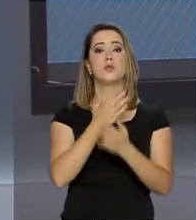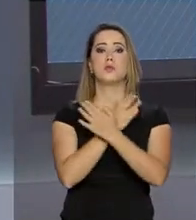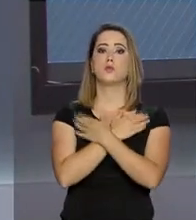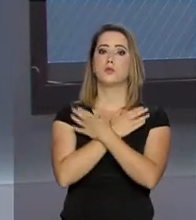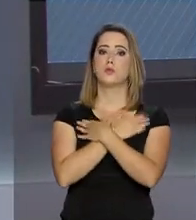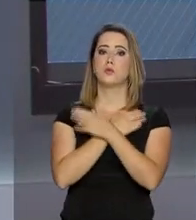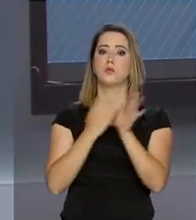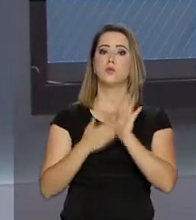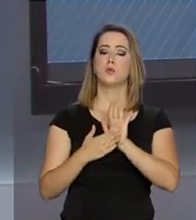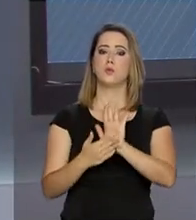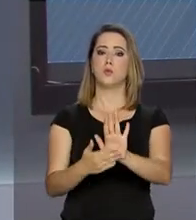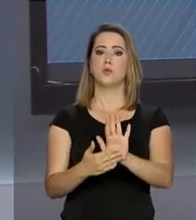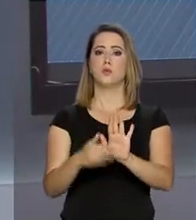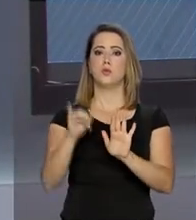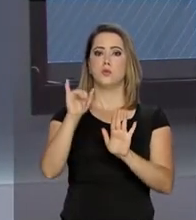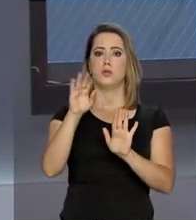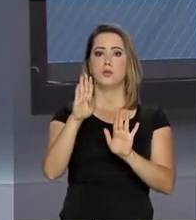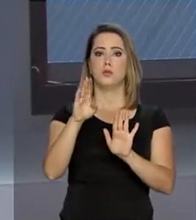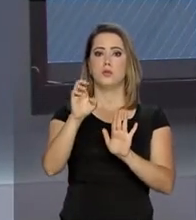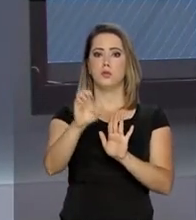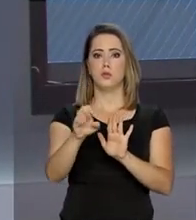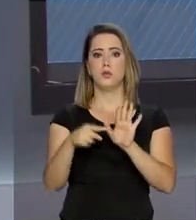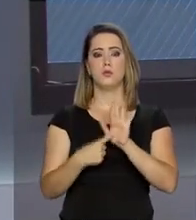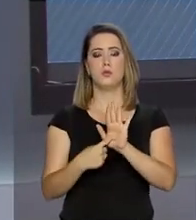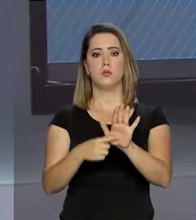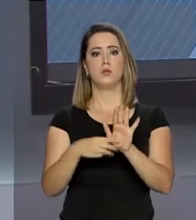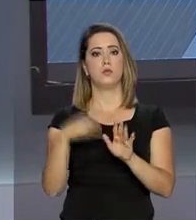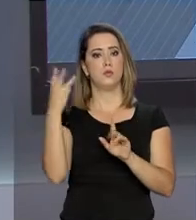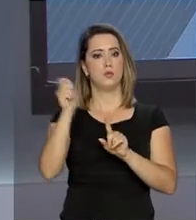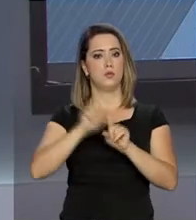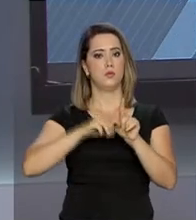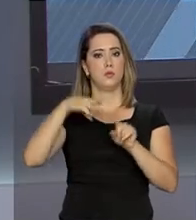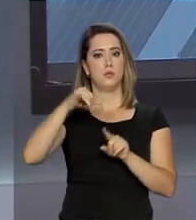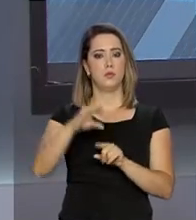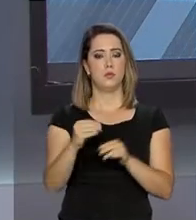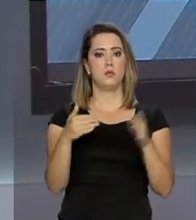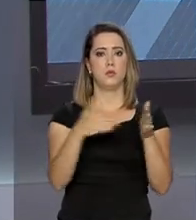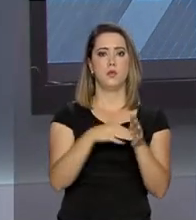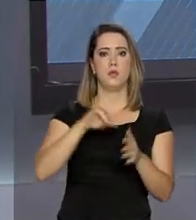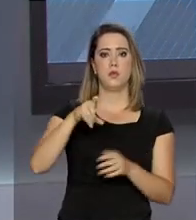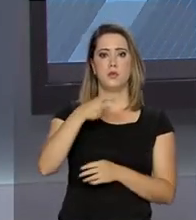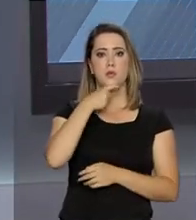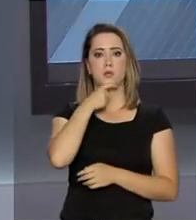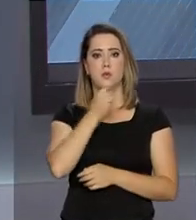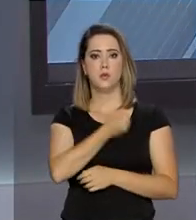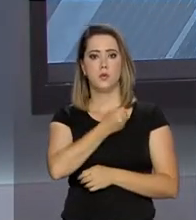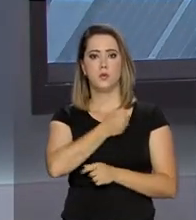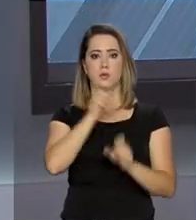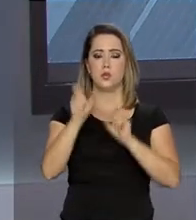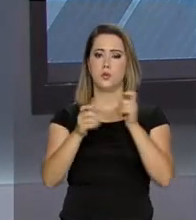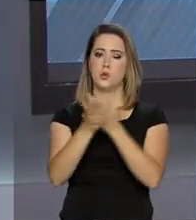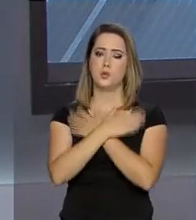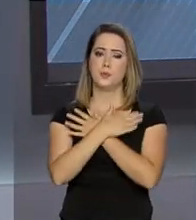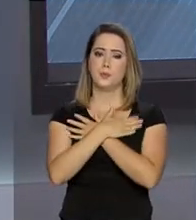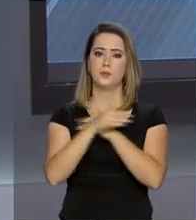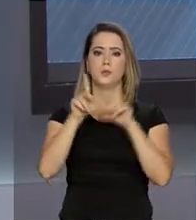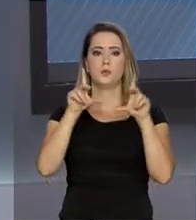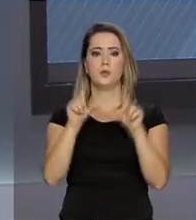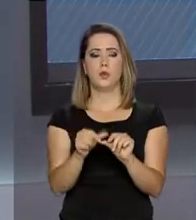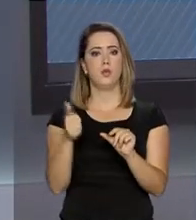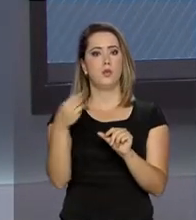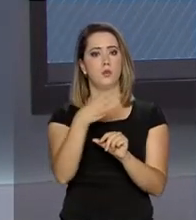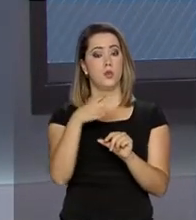apresentados pelo ibge mostram que no trimestre de maio a julho o número de desempregados caiu de